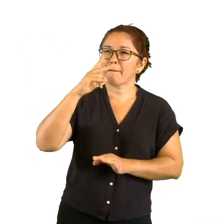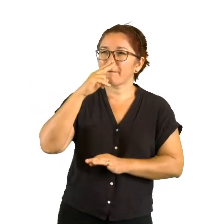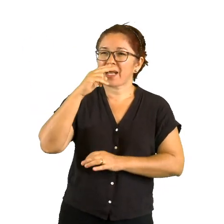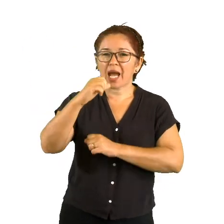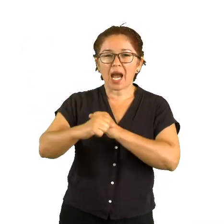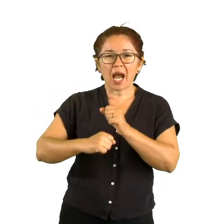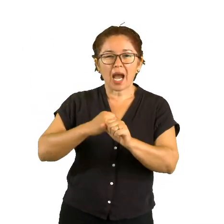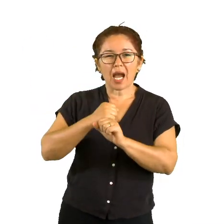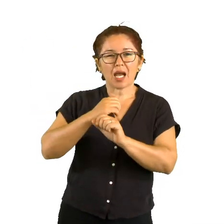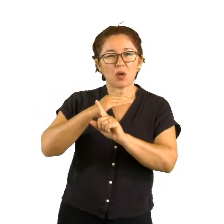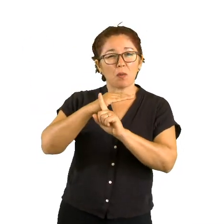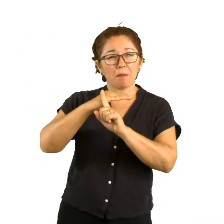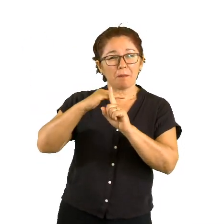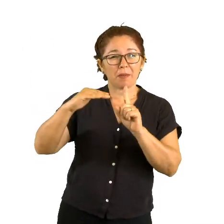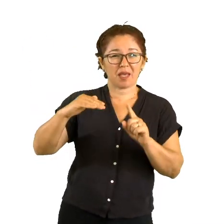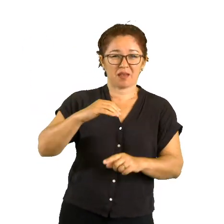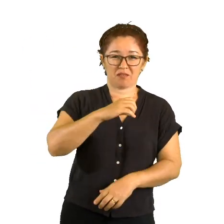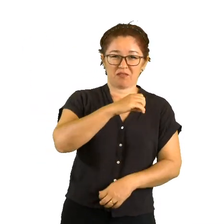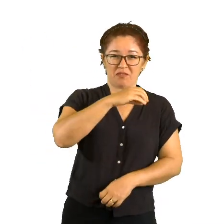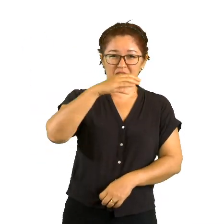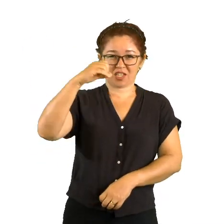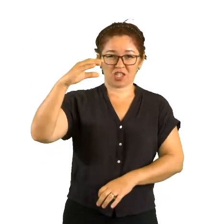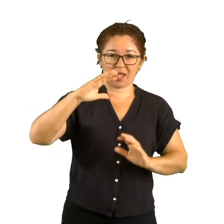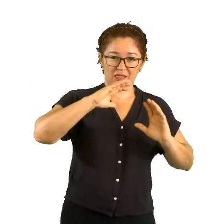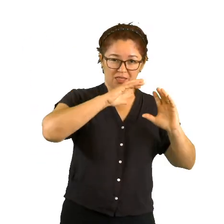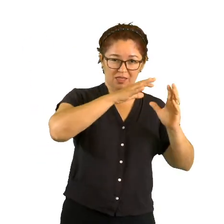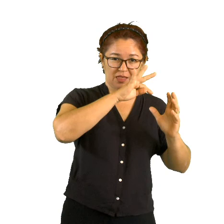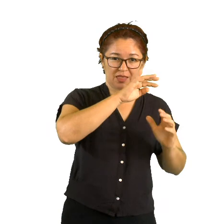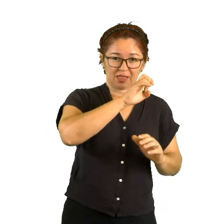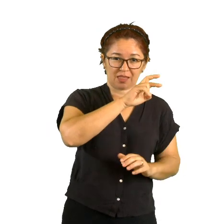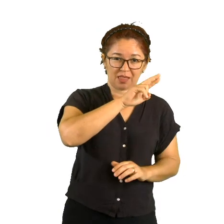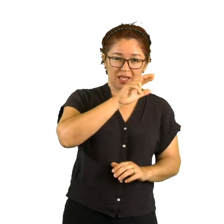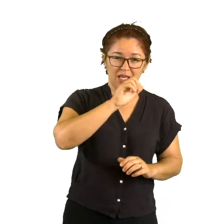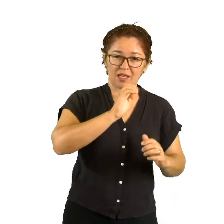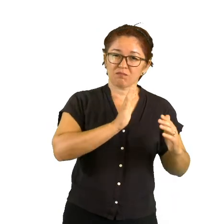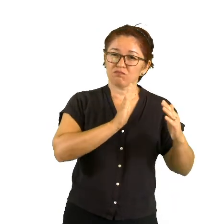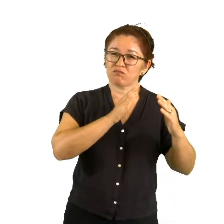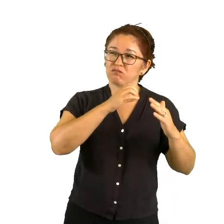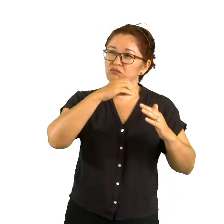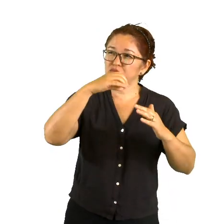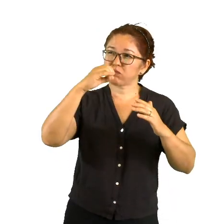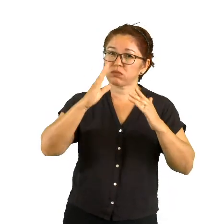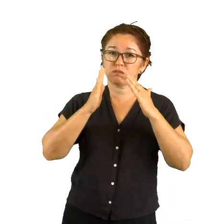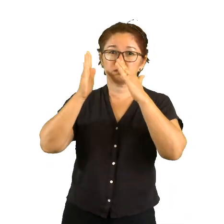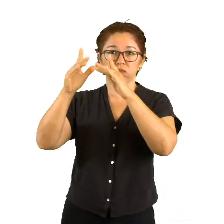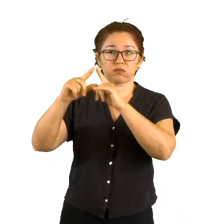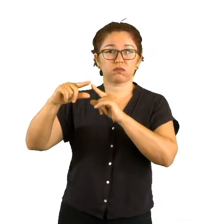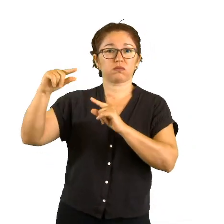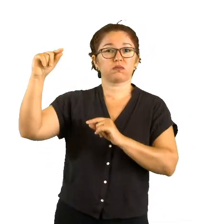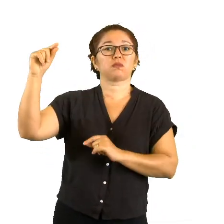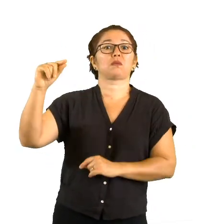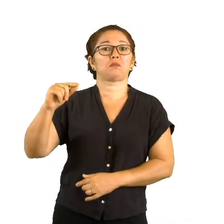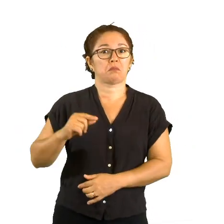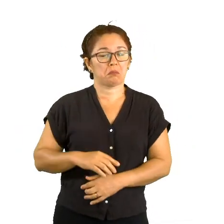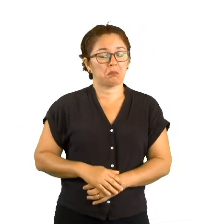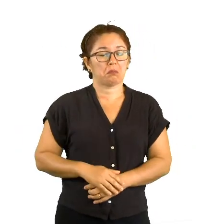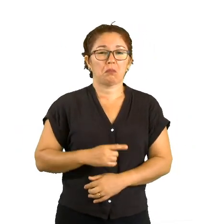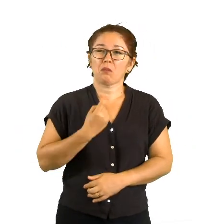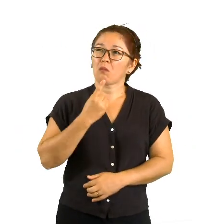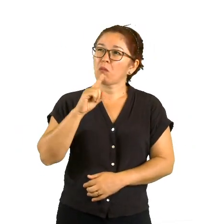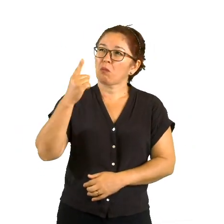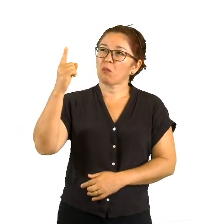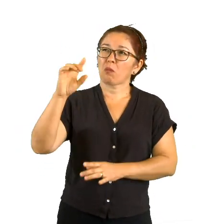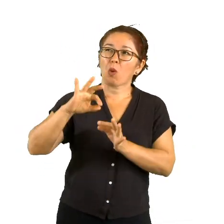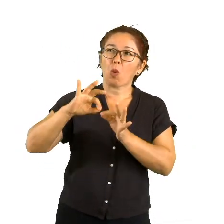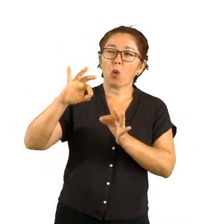Terra até a Lua, se nós fôssemos a uma velocidade de 100 km por hora. Já com as naves